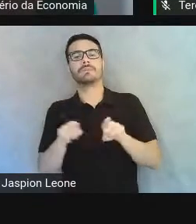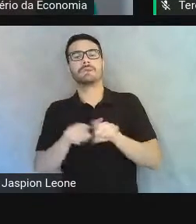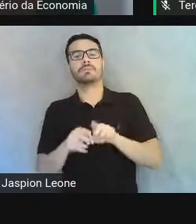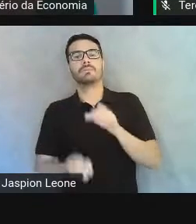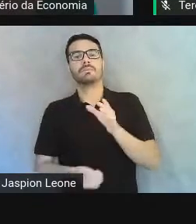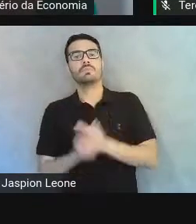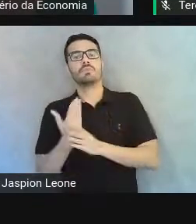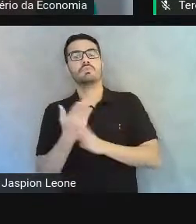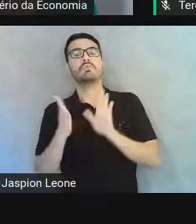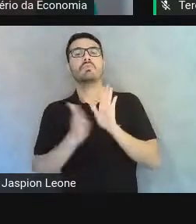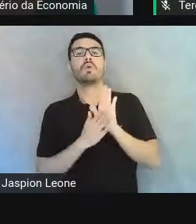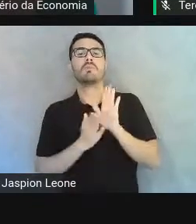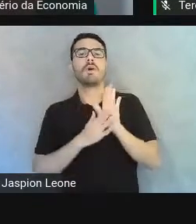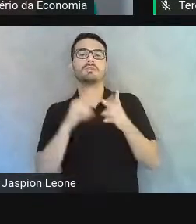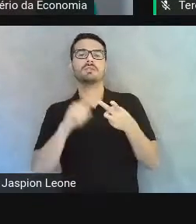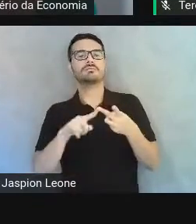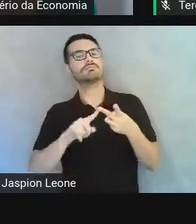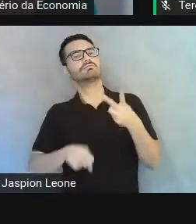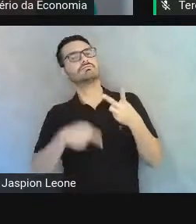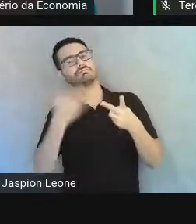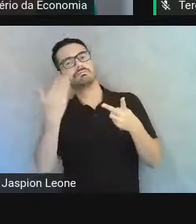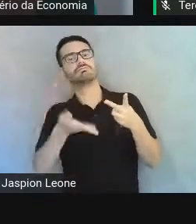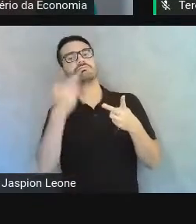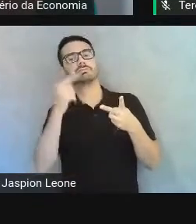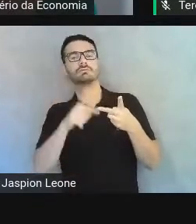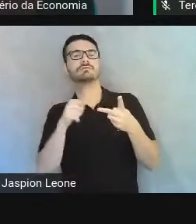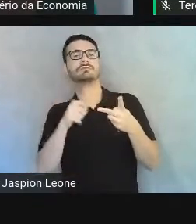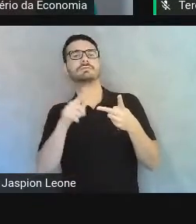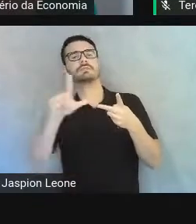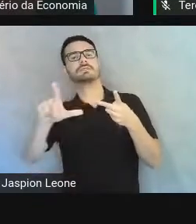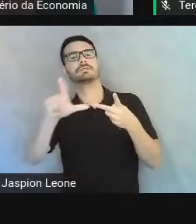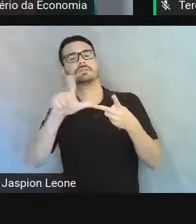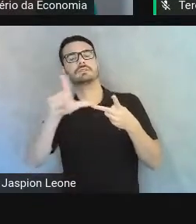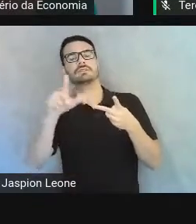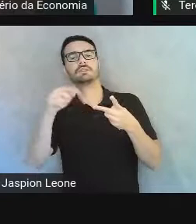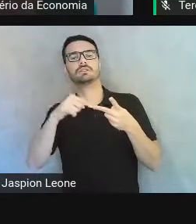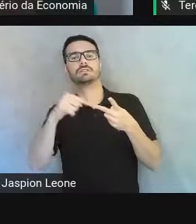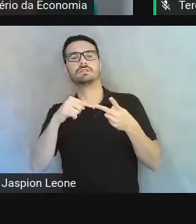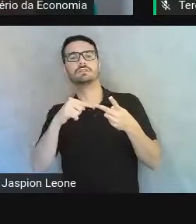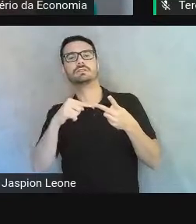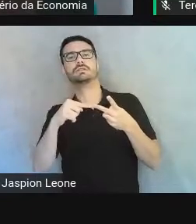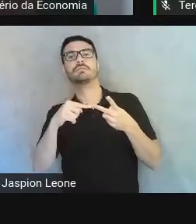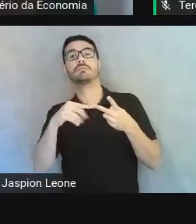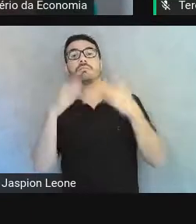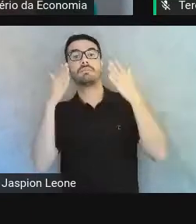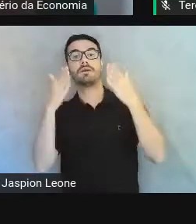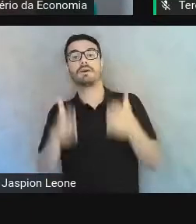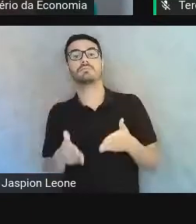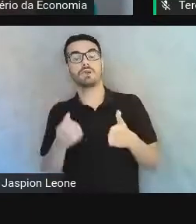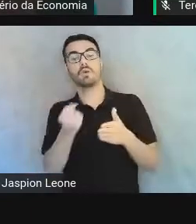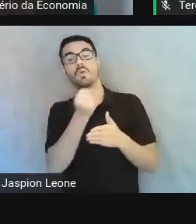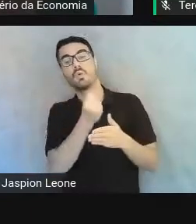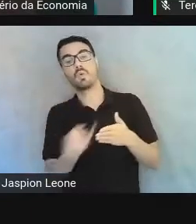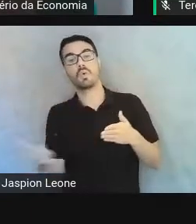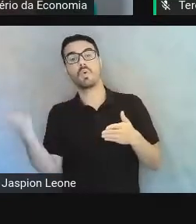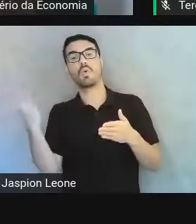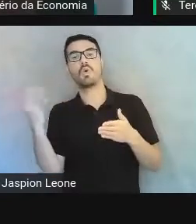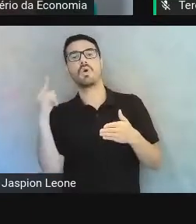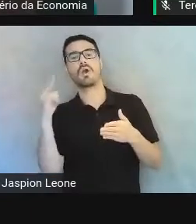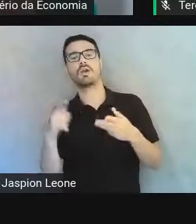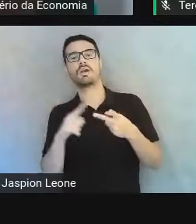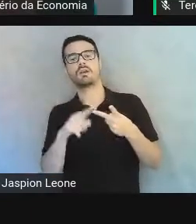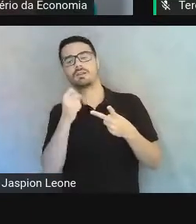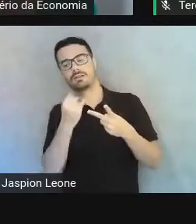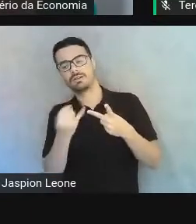de iniciativa do legislativo. Então, eu creio que aquela tendência de uma grande participação quantitativa